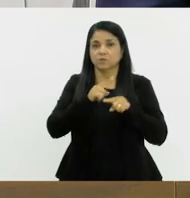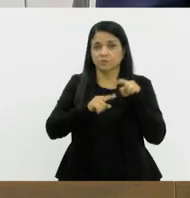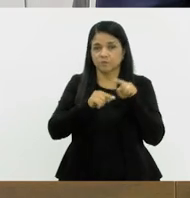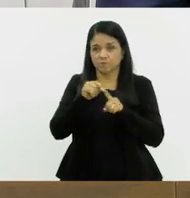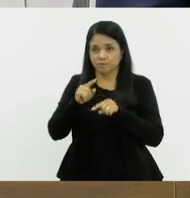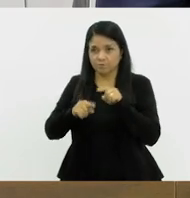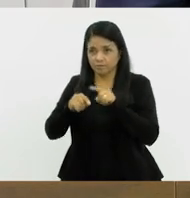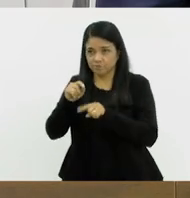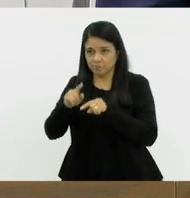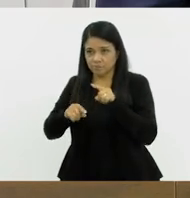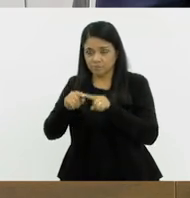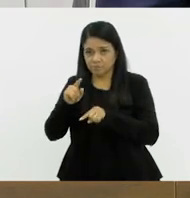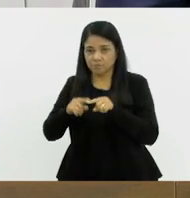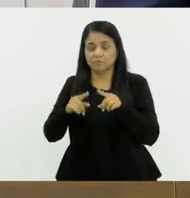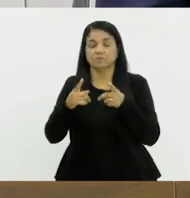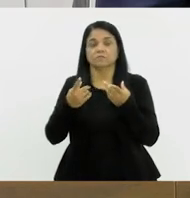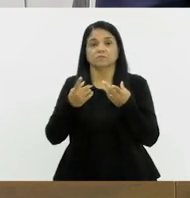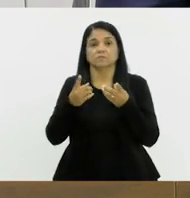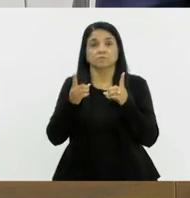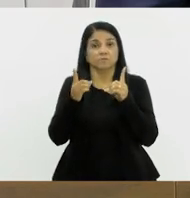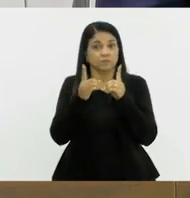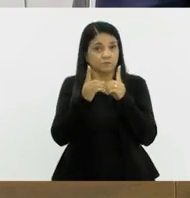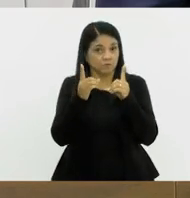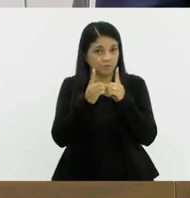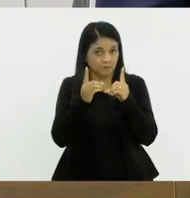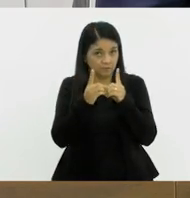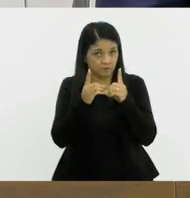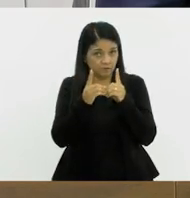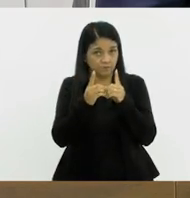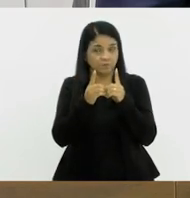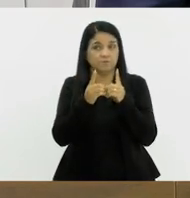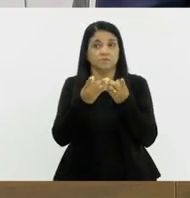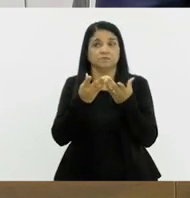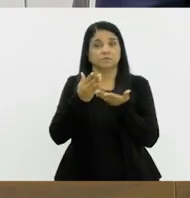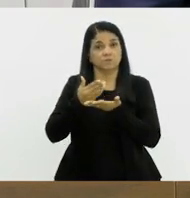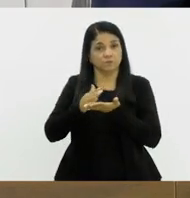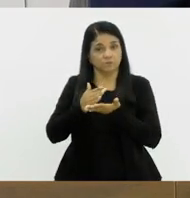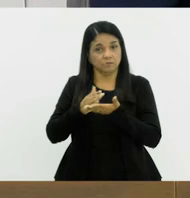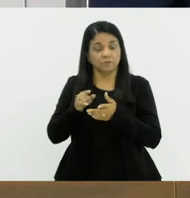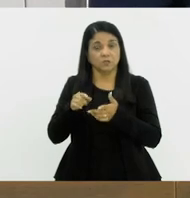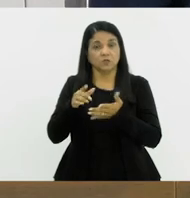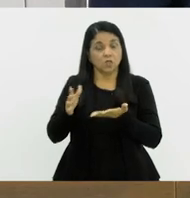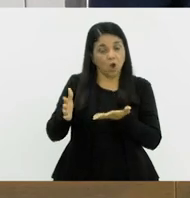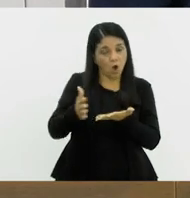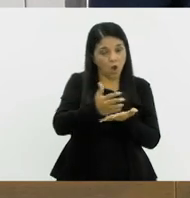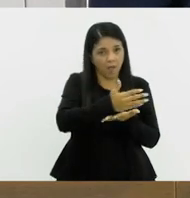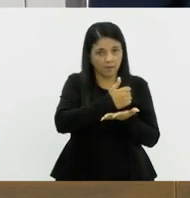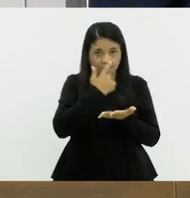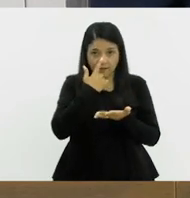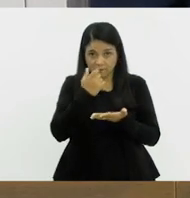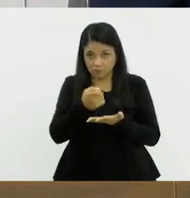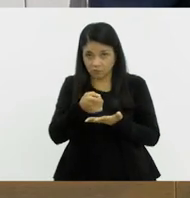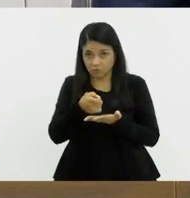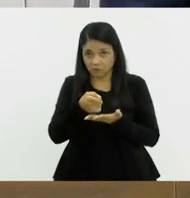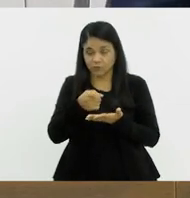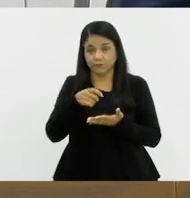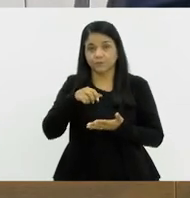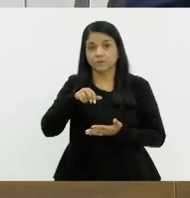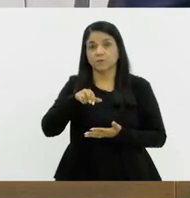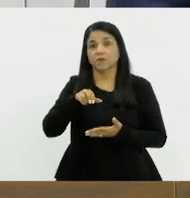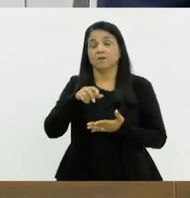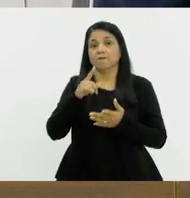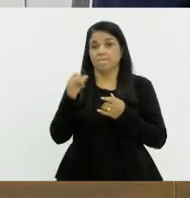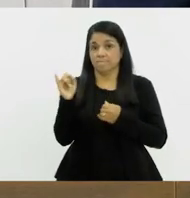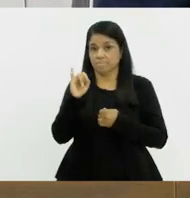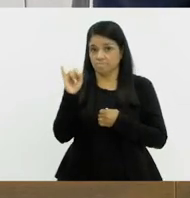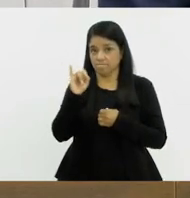de resíduos gerados pelo atendimento. Hoje, toda a coleta de resíduos infectantes